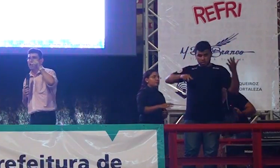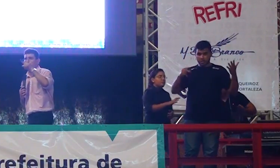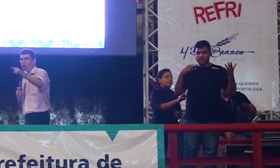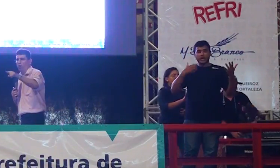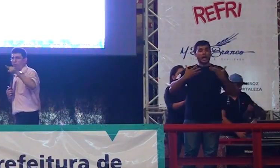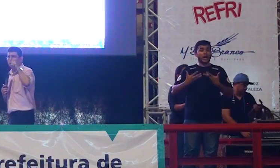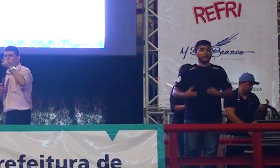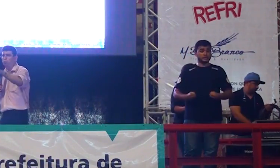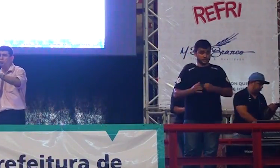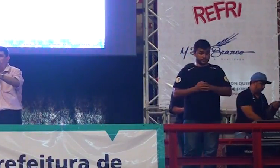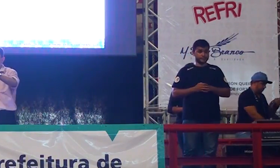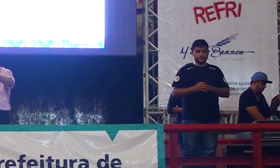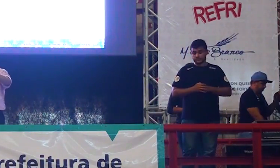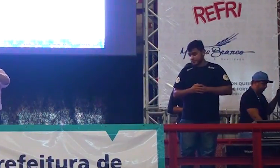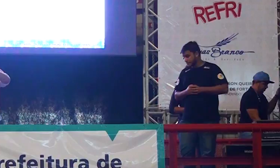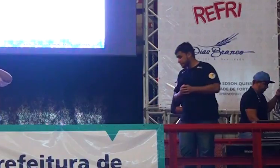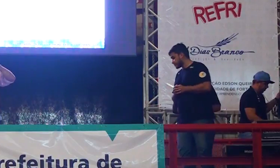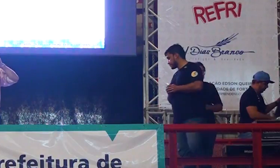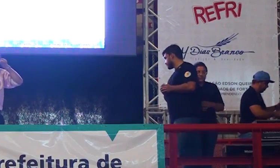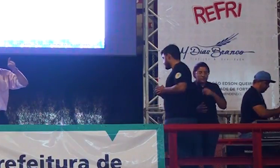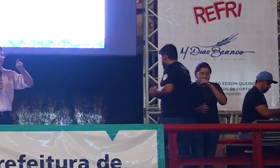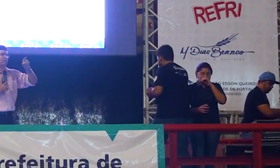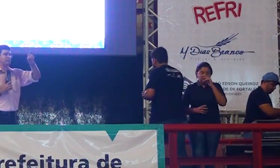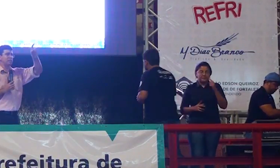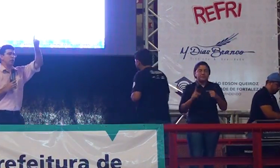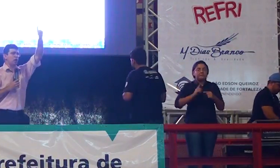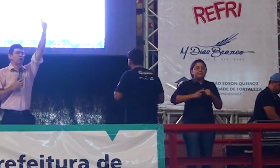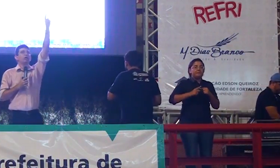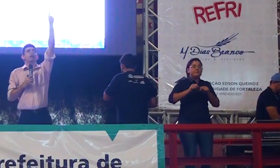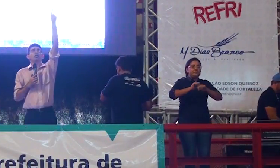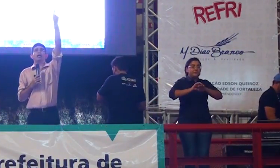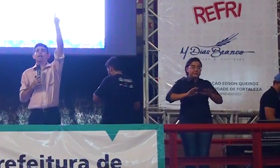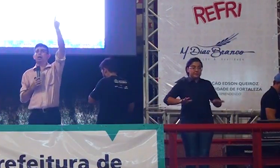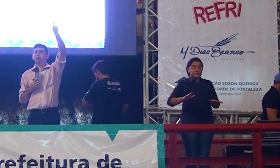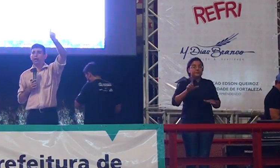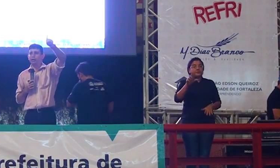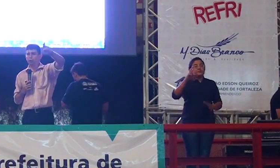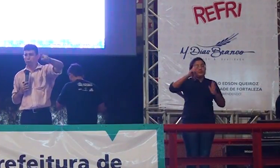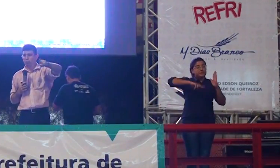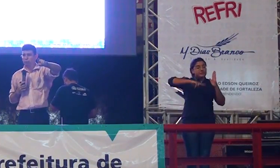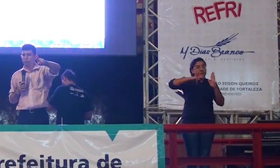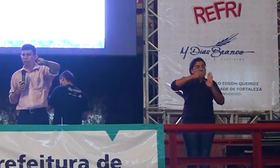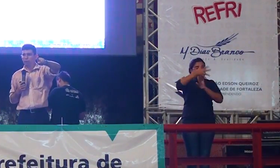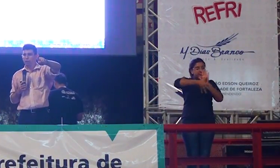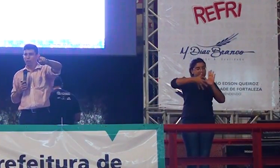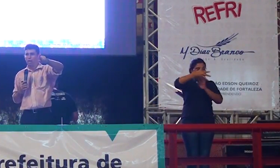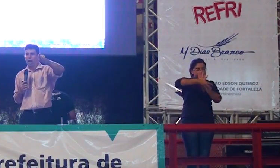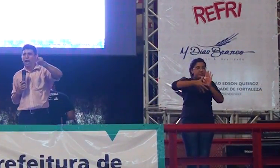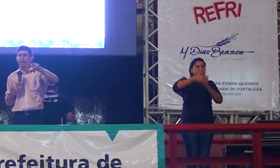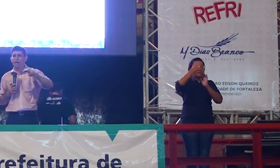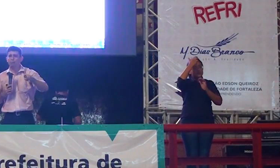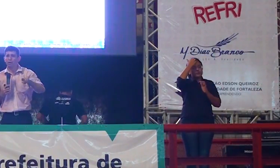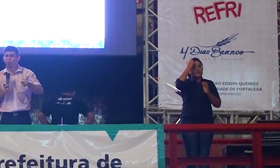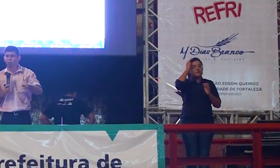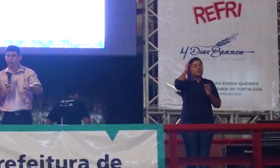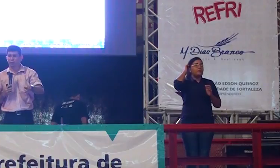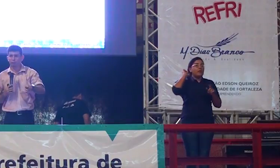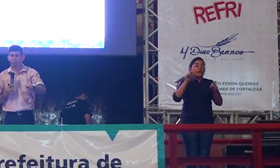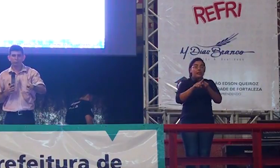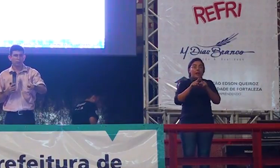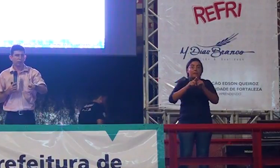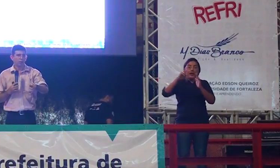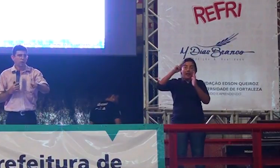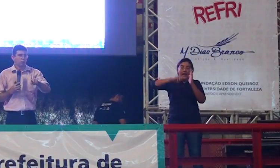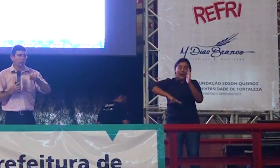consegue terminar a prova, ele chuta um monte de questão, porque ele faz assim, ó, ele lê o texto, aí lê a